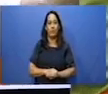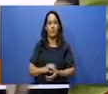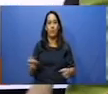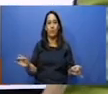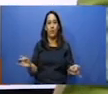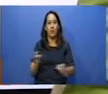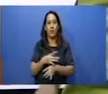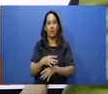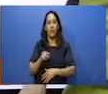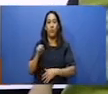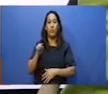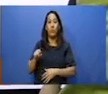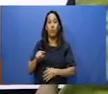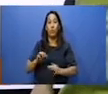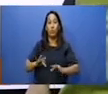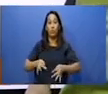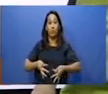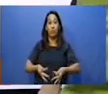Terminou com um pontinho?